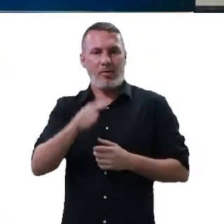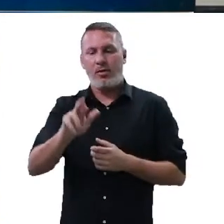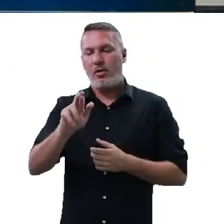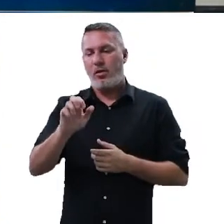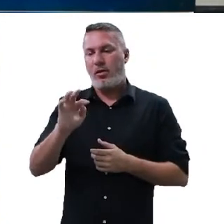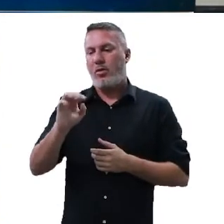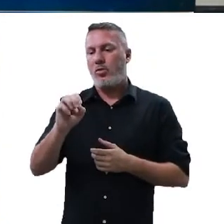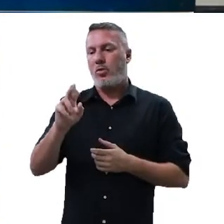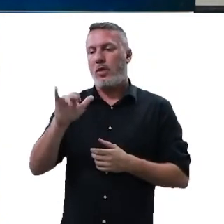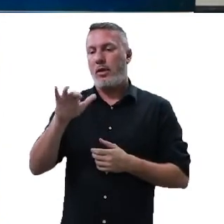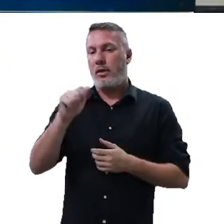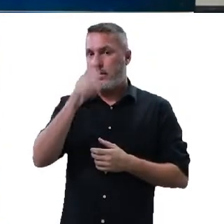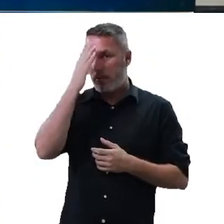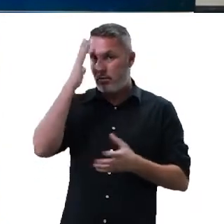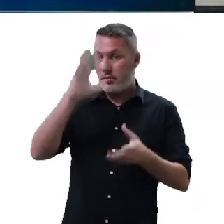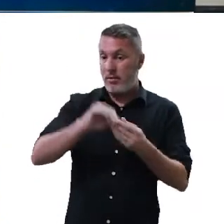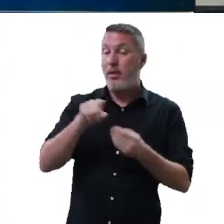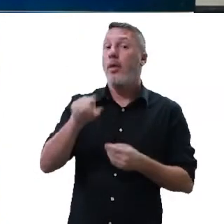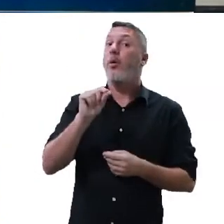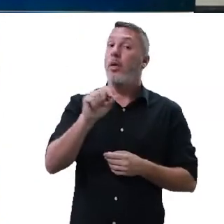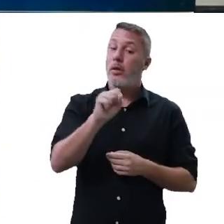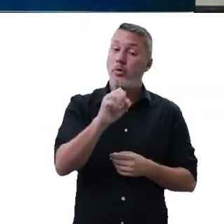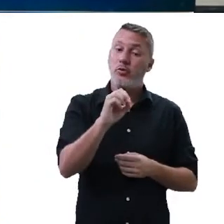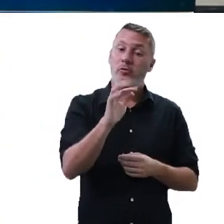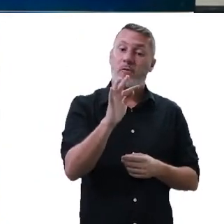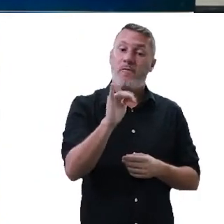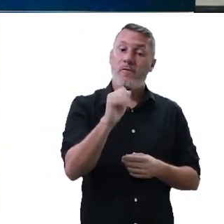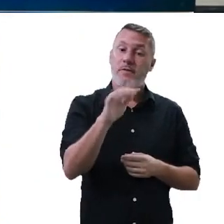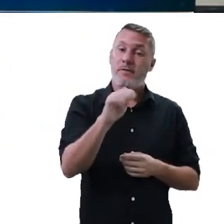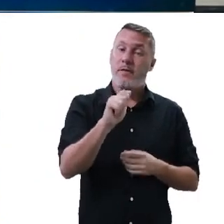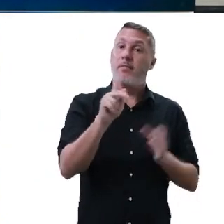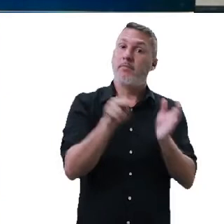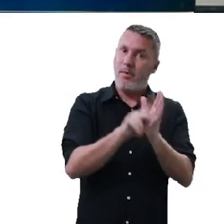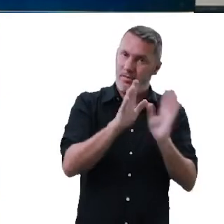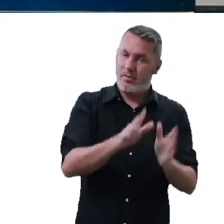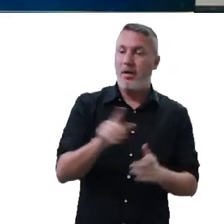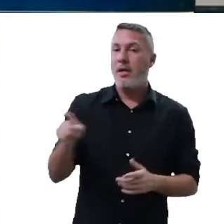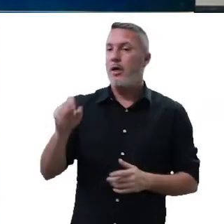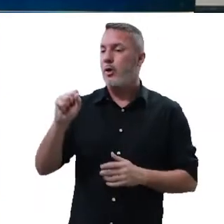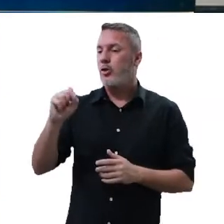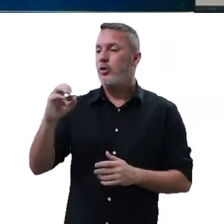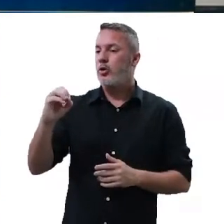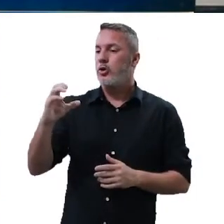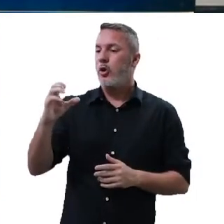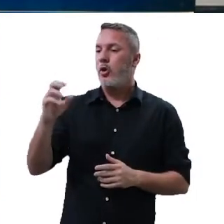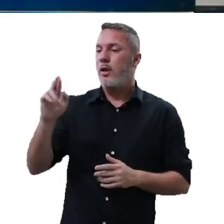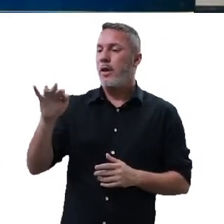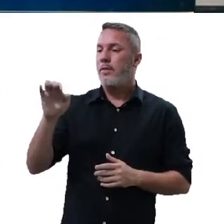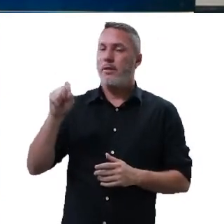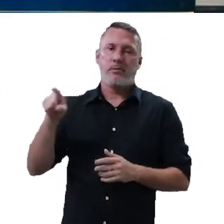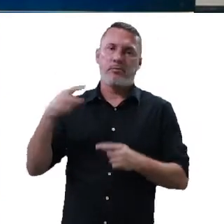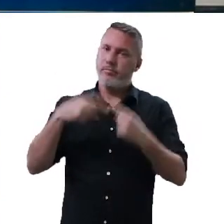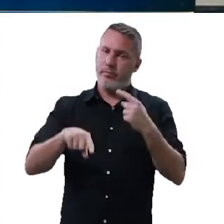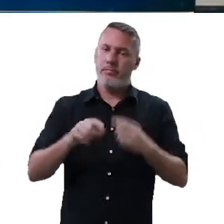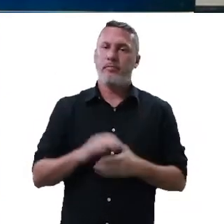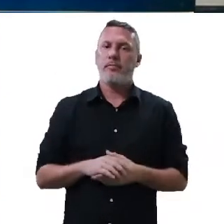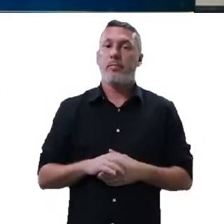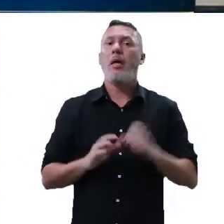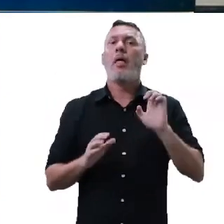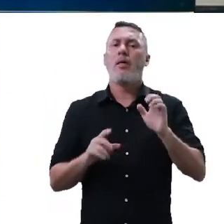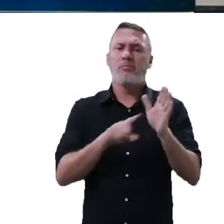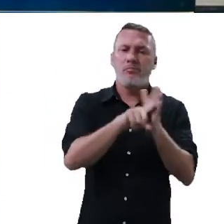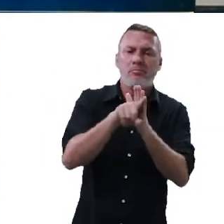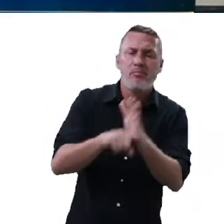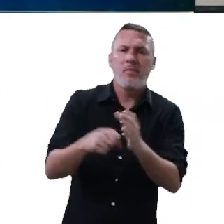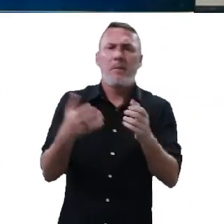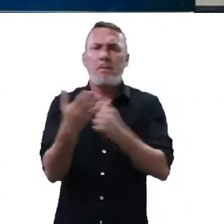Nós vimos que essa é uma característica dos sofistas e não do Sócrates. E letra E. Investigação dos fundamentos da